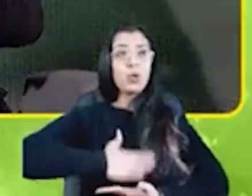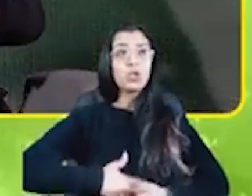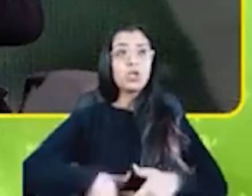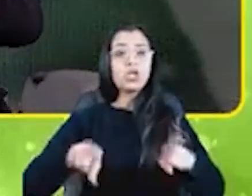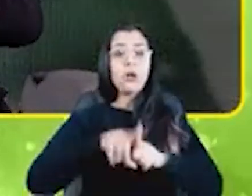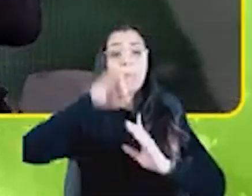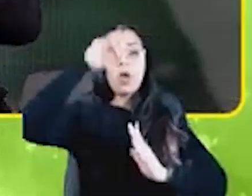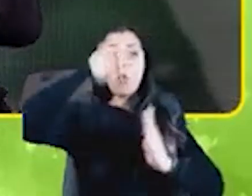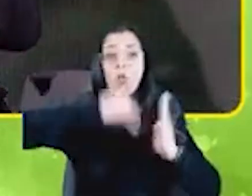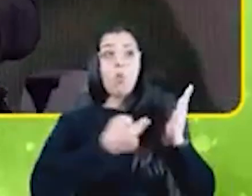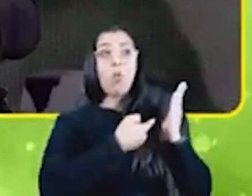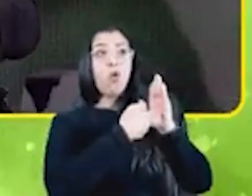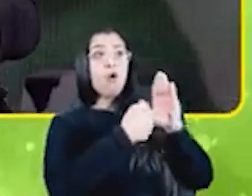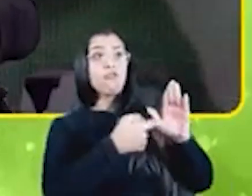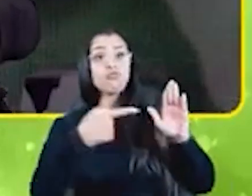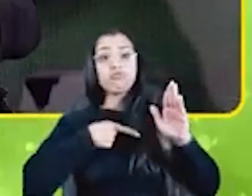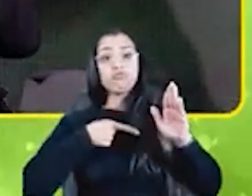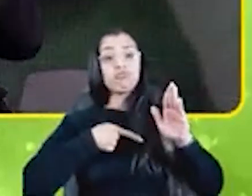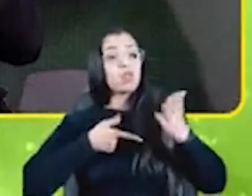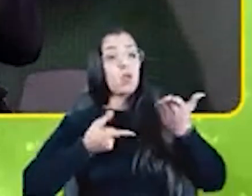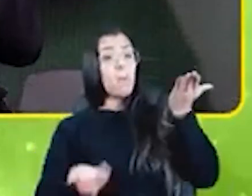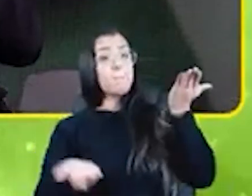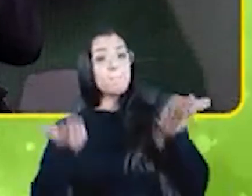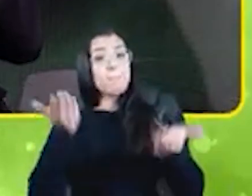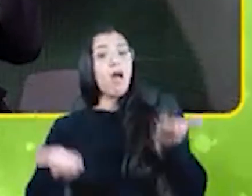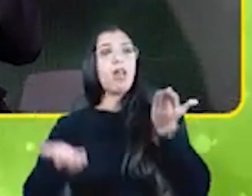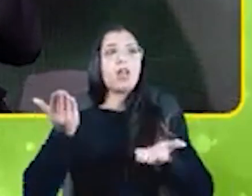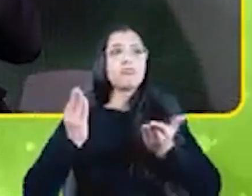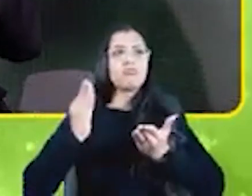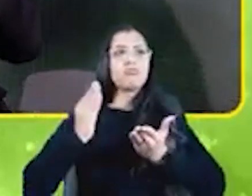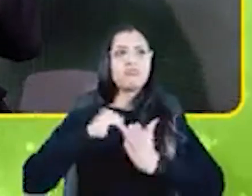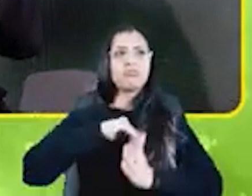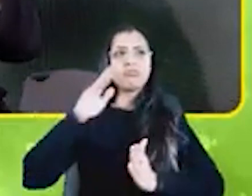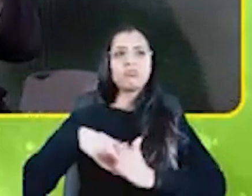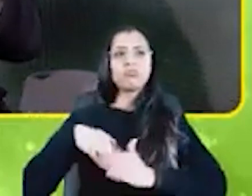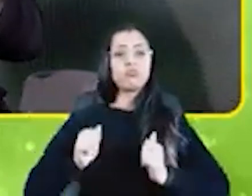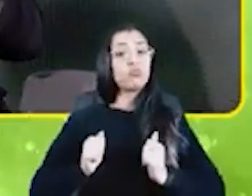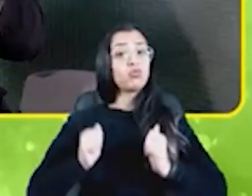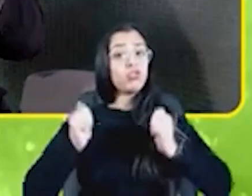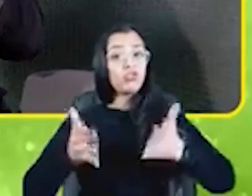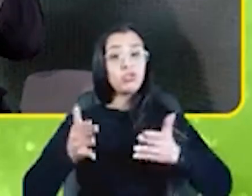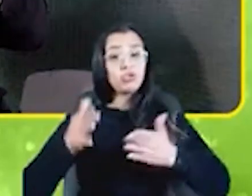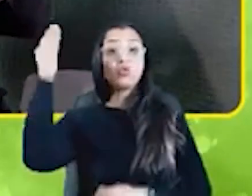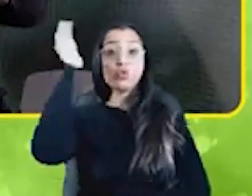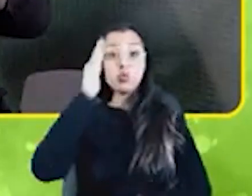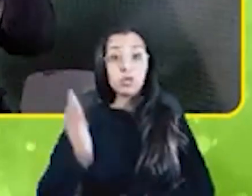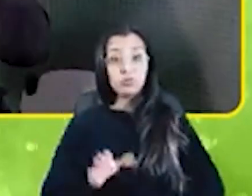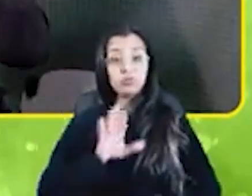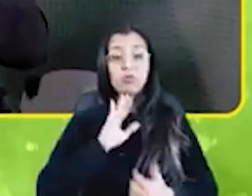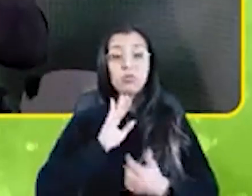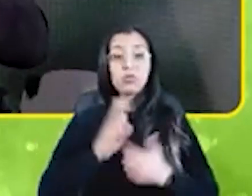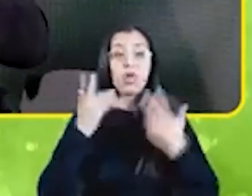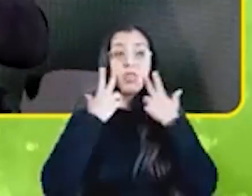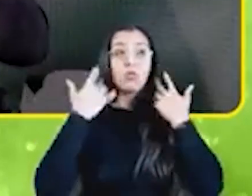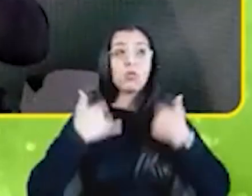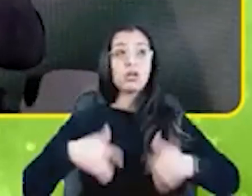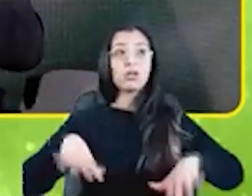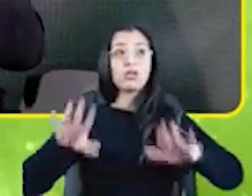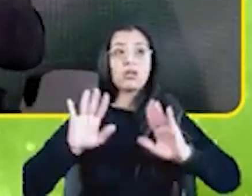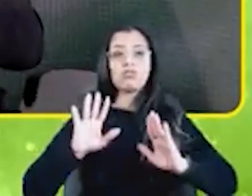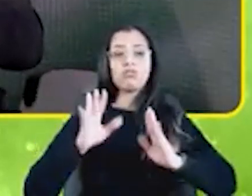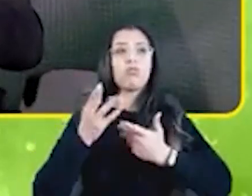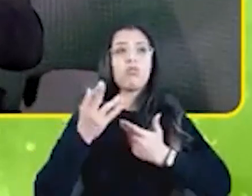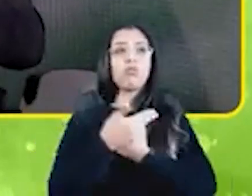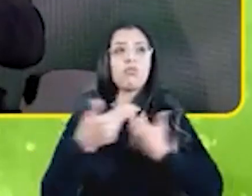logo no seu início um balanço das atividades que o Brasil já empreendeu uma a neutralidade né como a data de corte em 2020